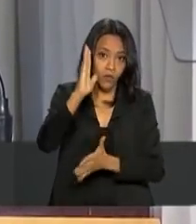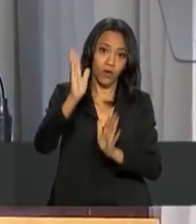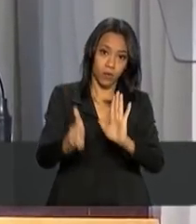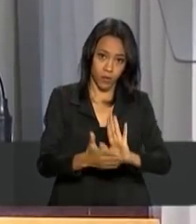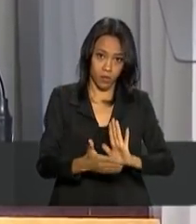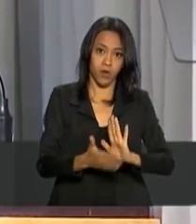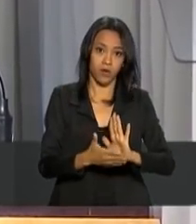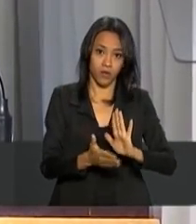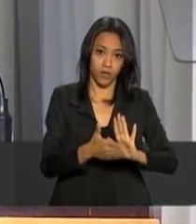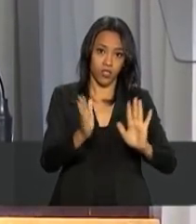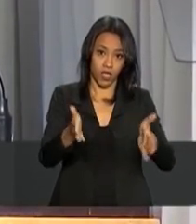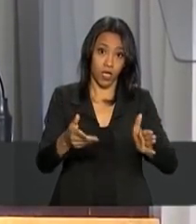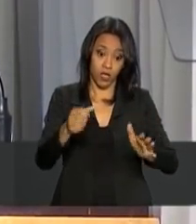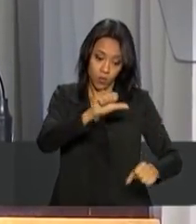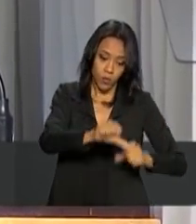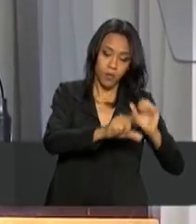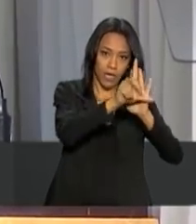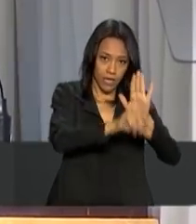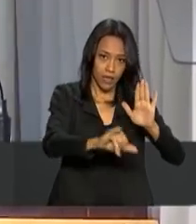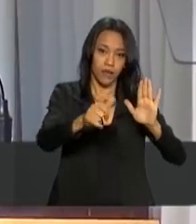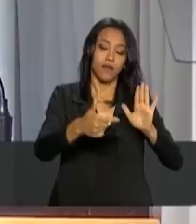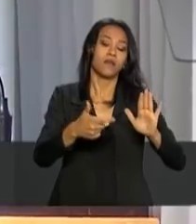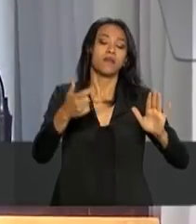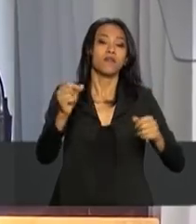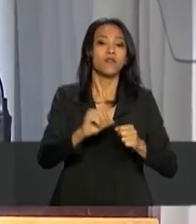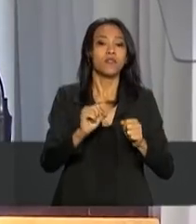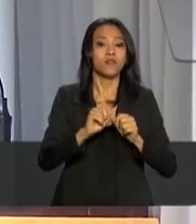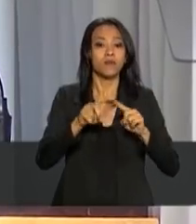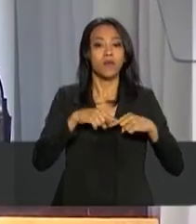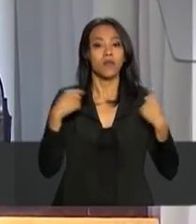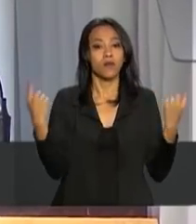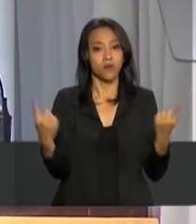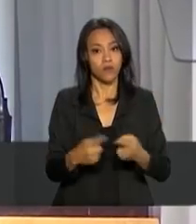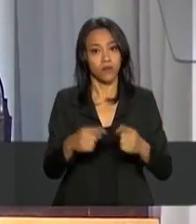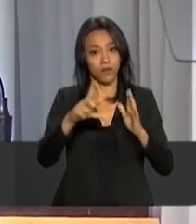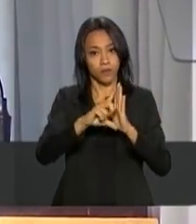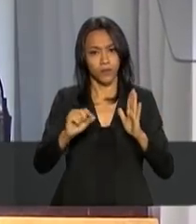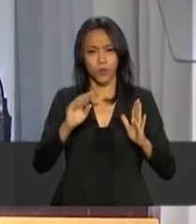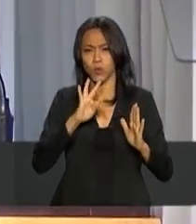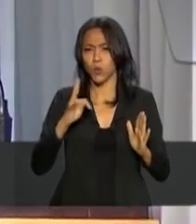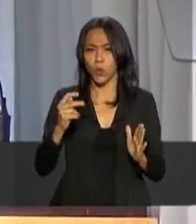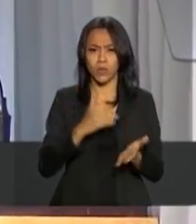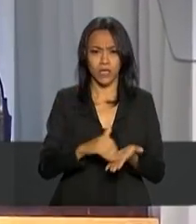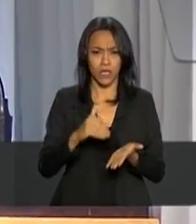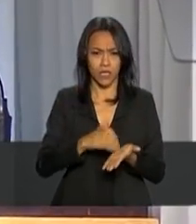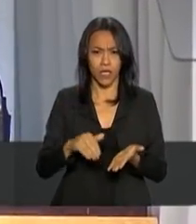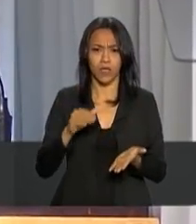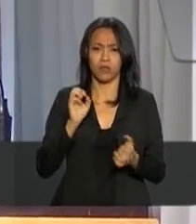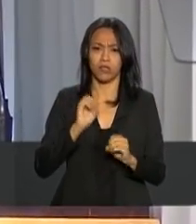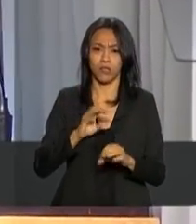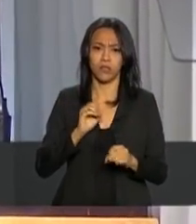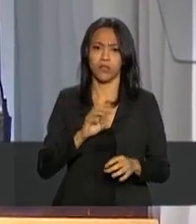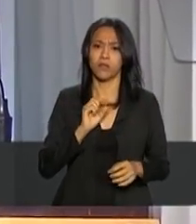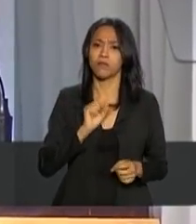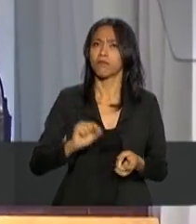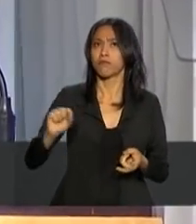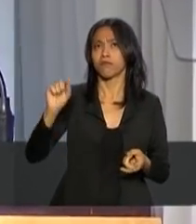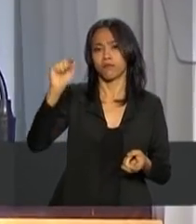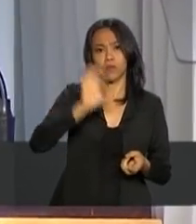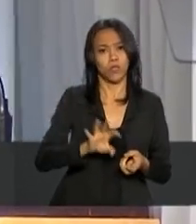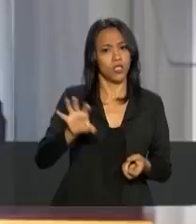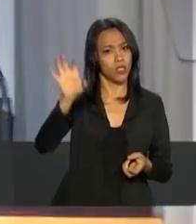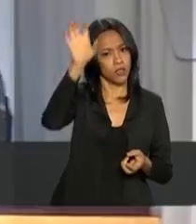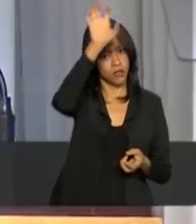provisória, convertida em lei, nós fizemos uma reunião no Palácio com todos os secretários estaduais e agentes